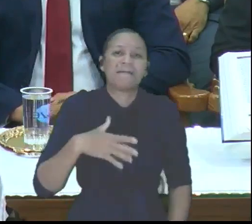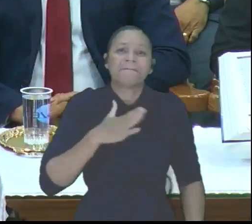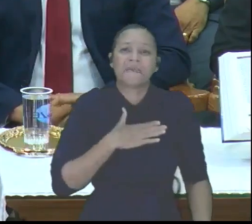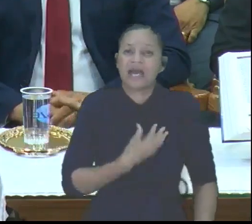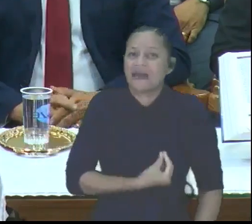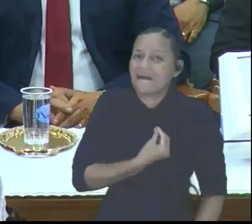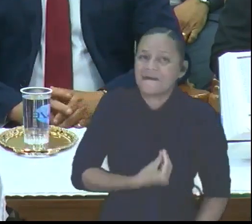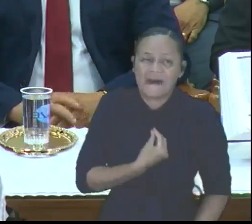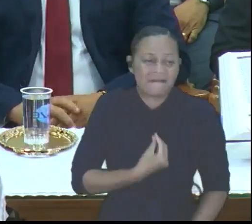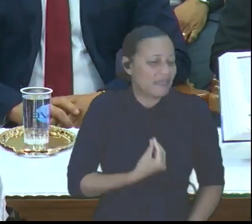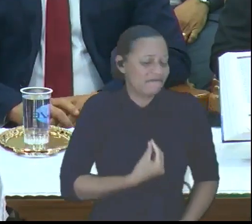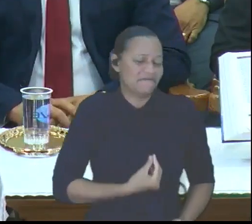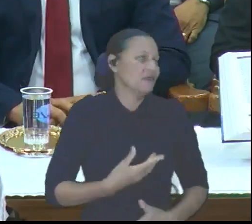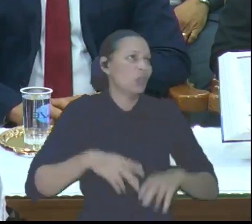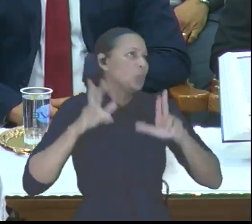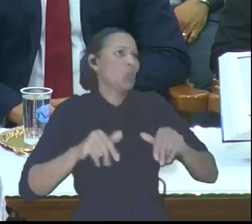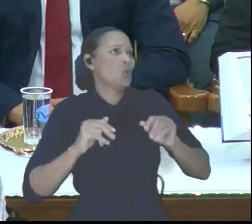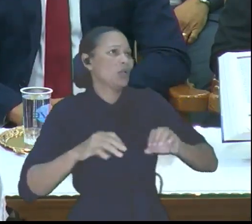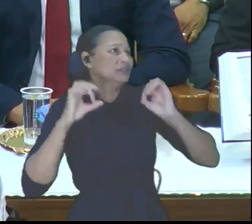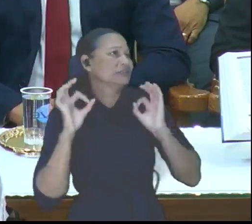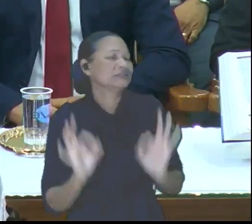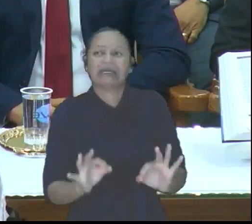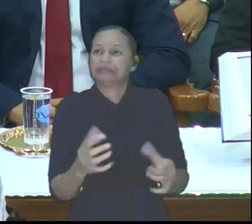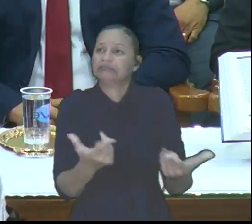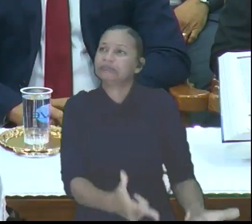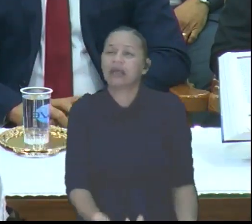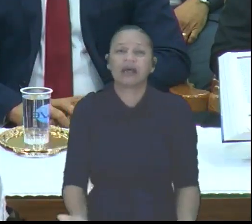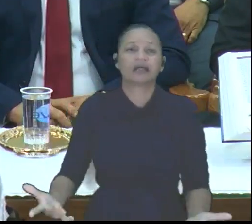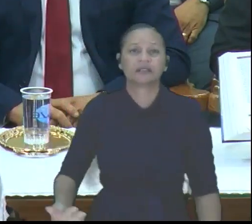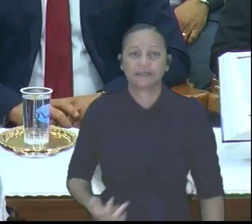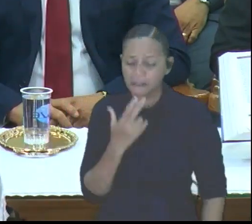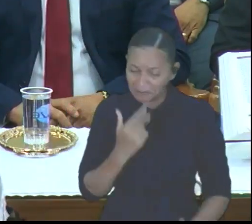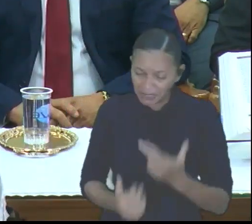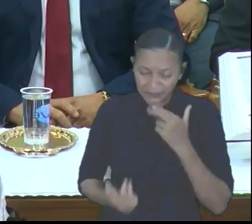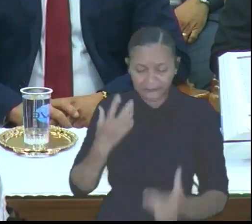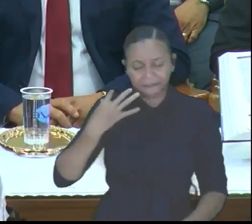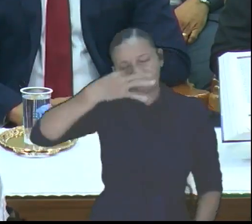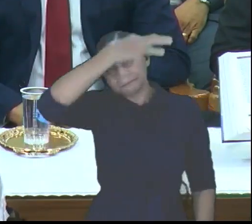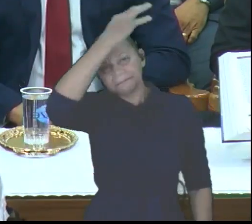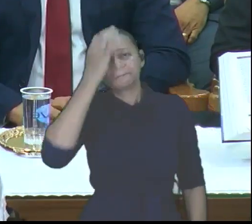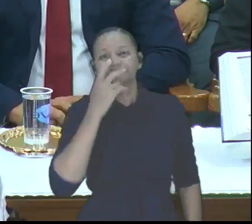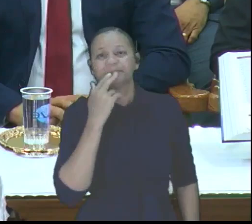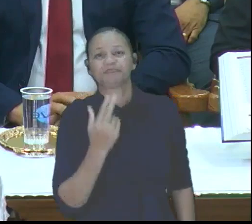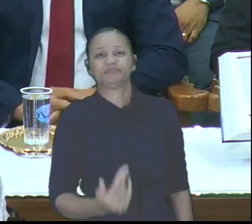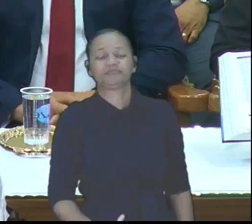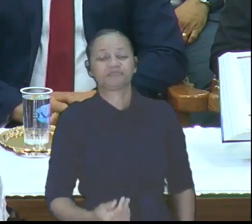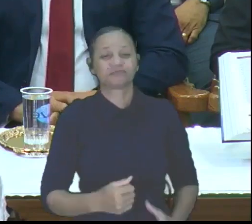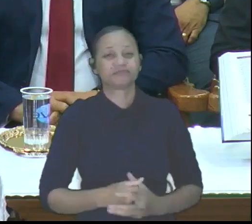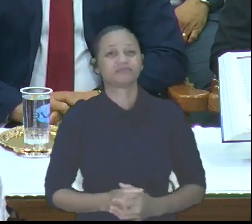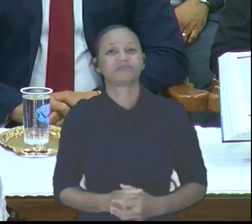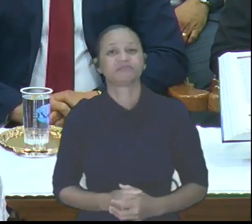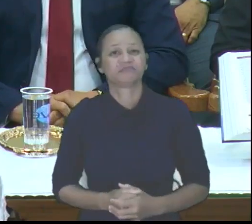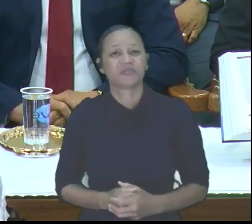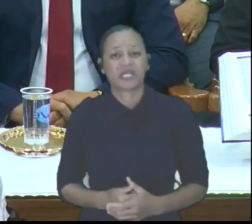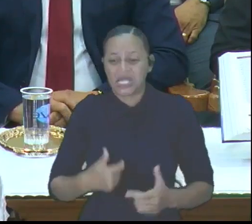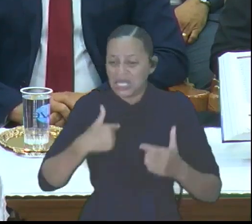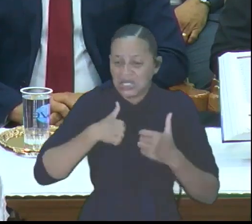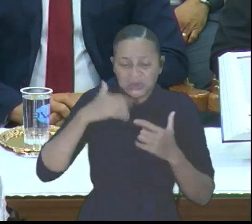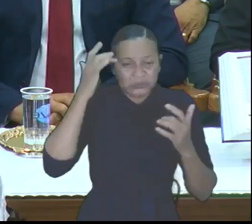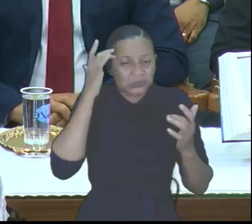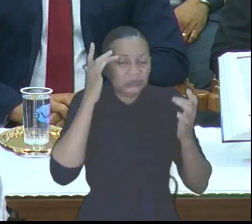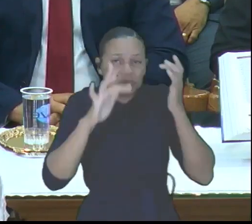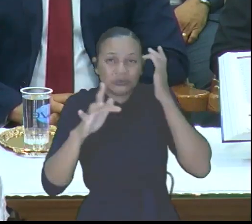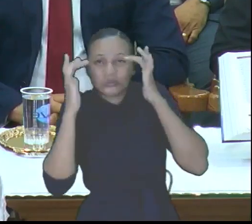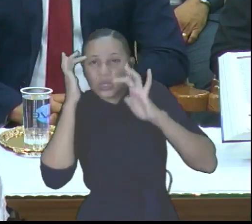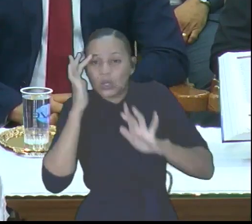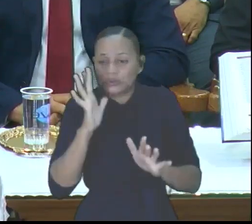vida é assim, nunca nada dá certo. Eu não sei com quem